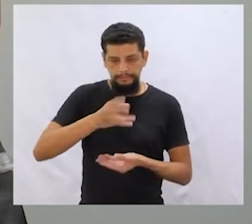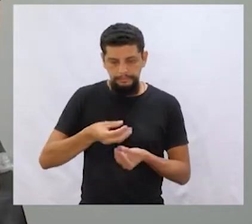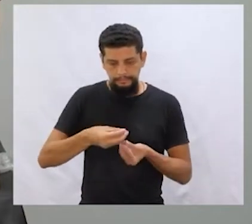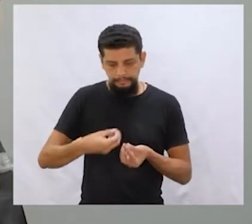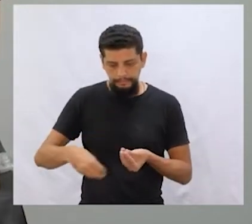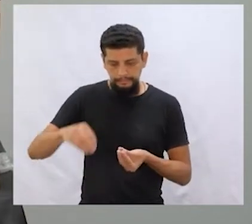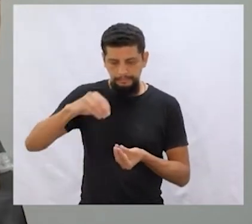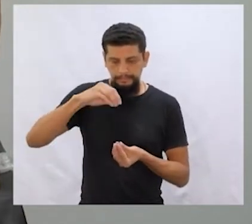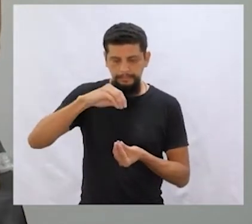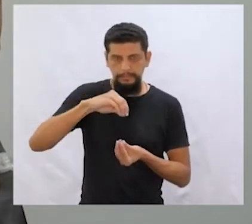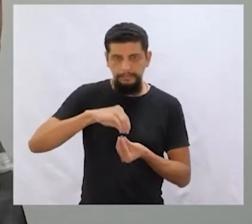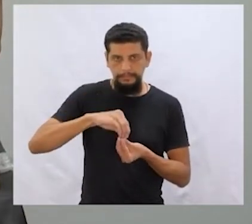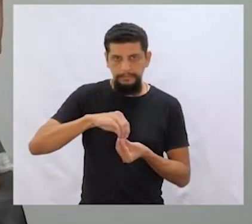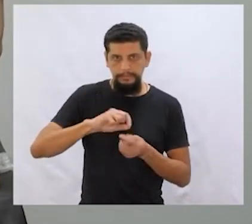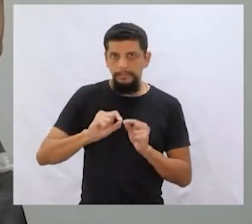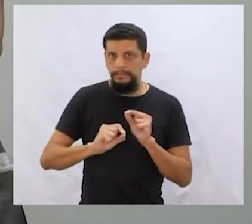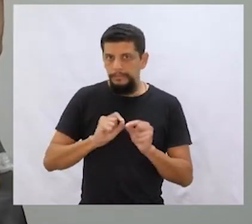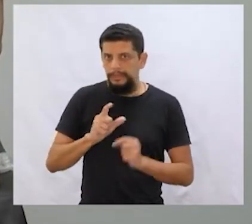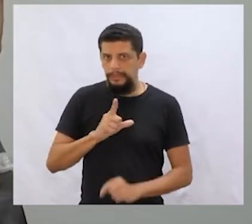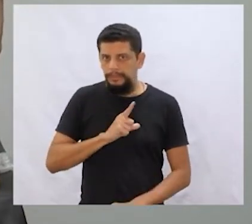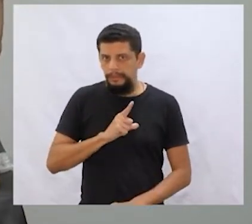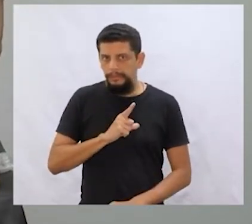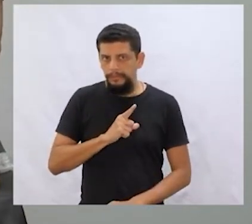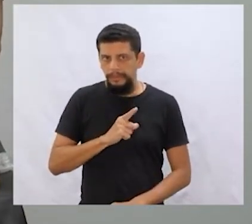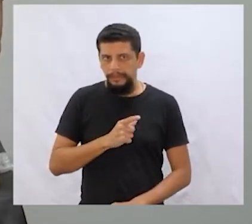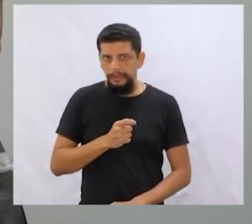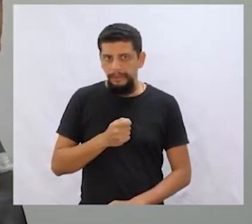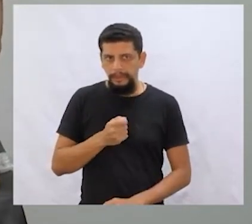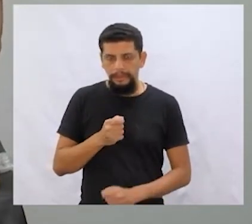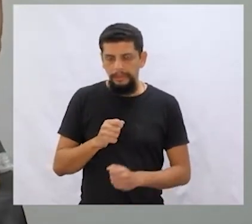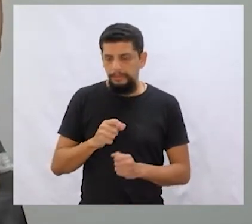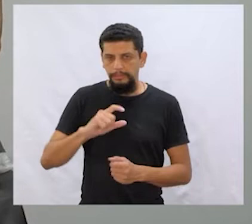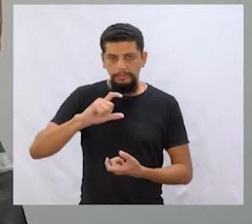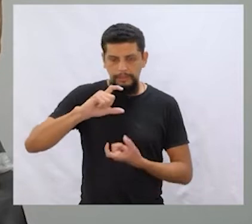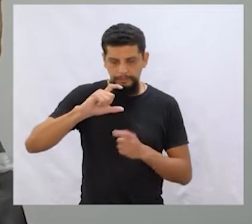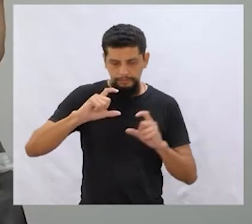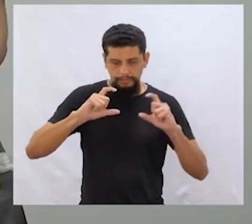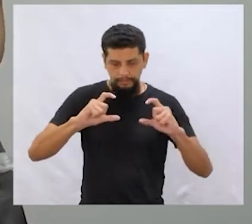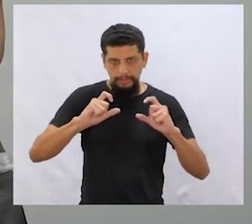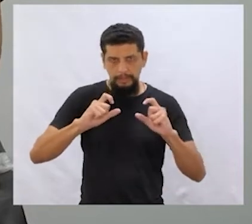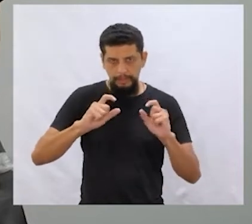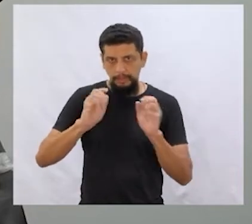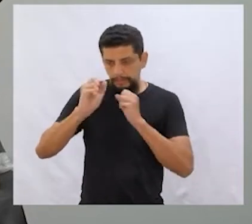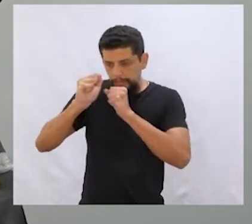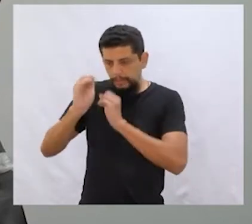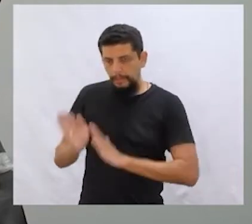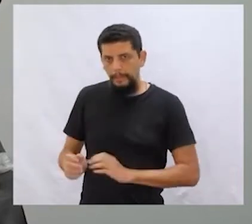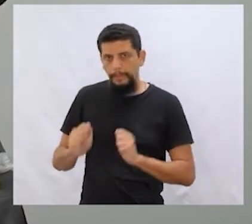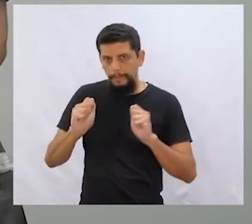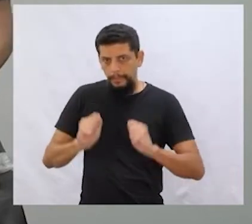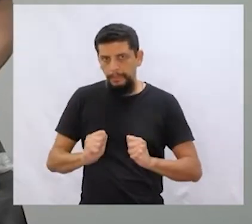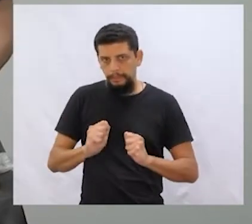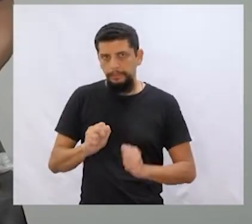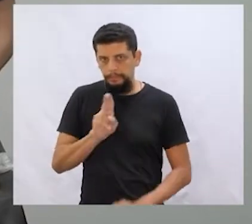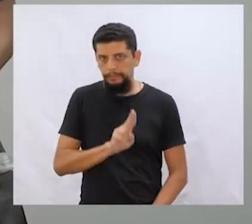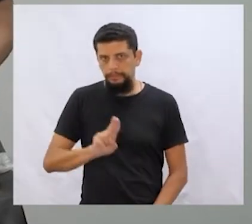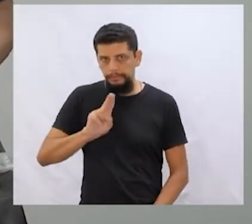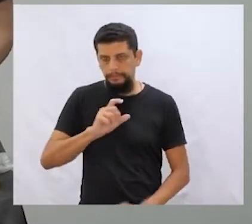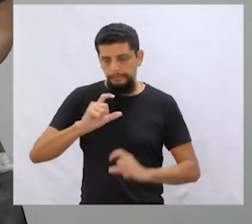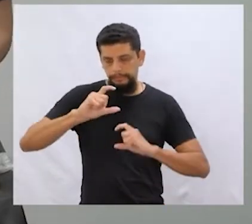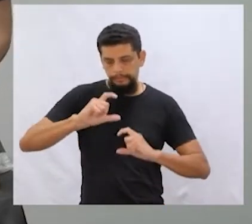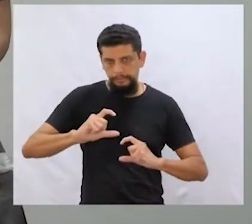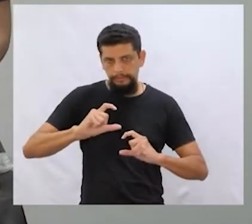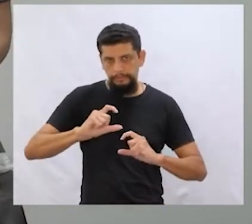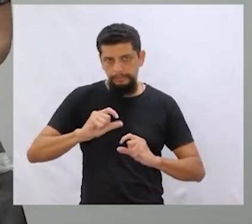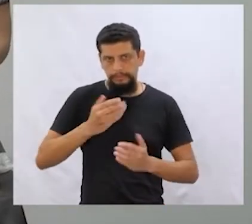ao meio. Quem tiver aquele pedaço de folha que está guardado, sim, pode usar aquele pedaço que sobrou da aula passada,